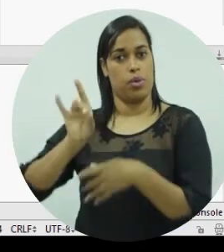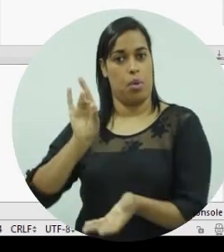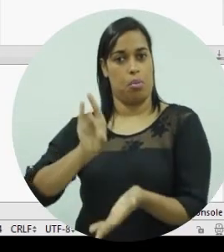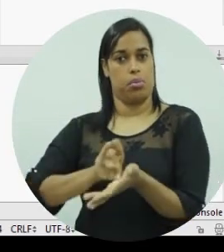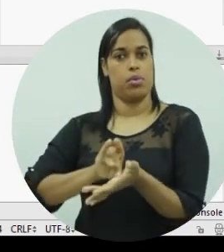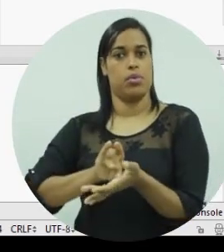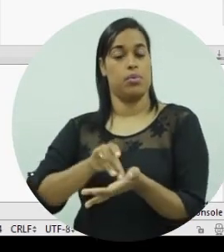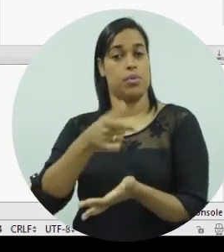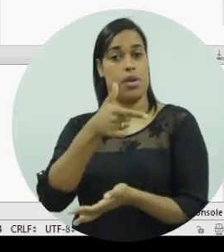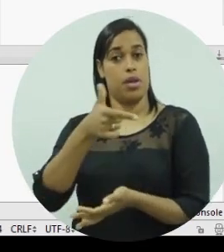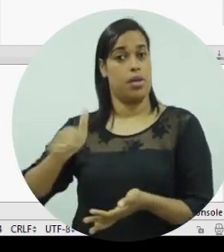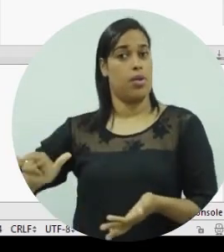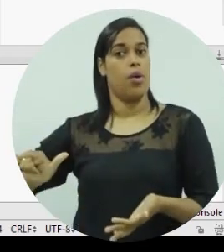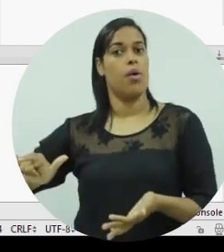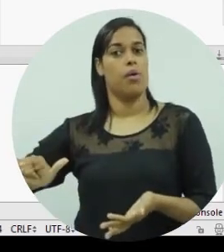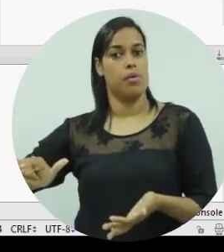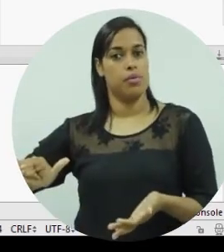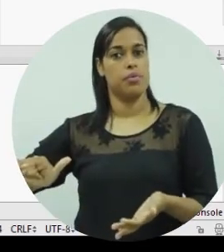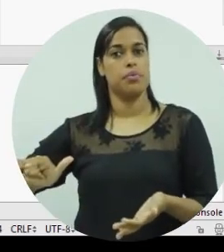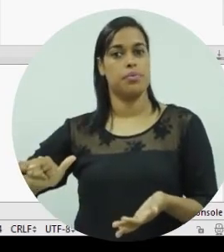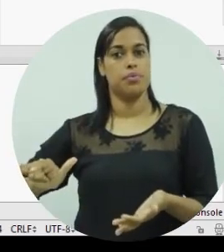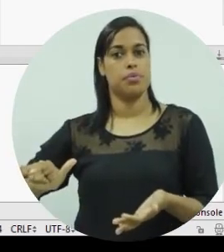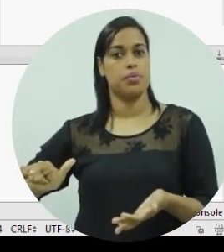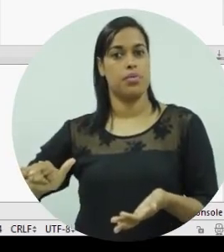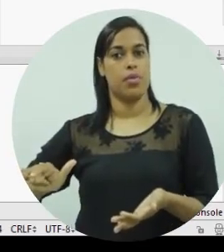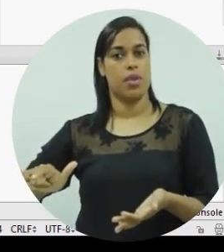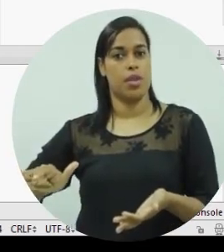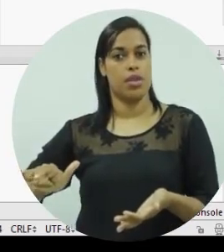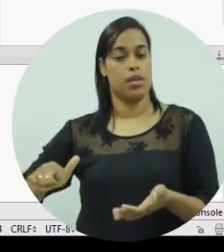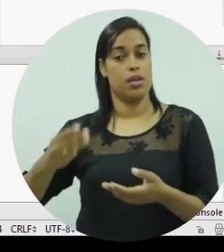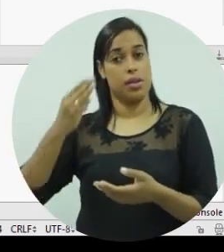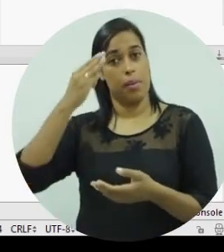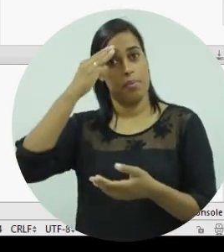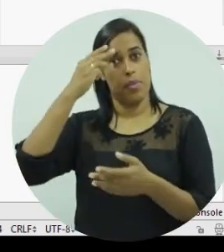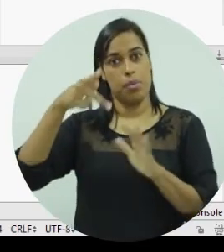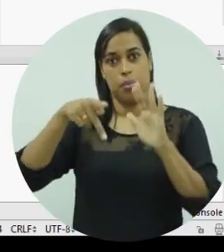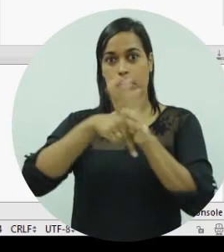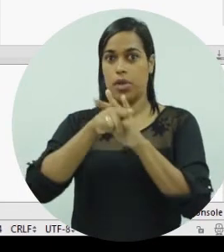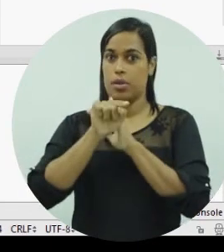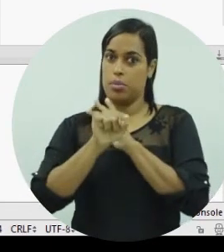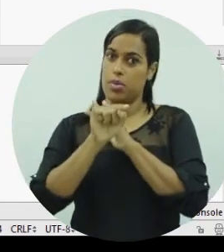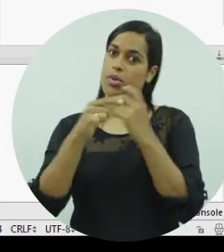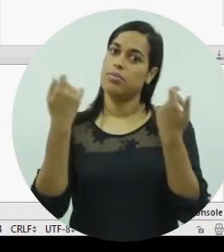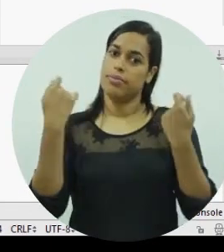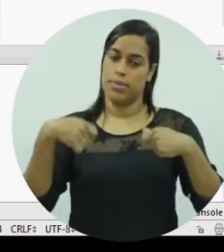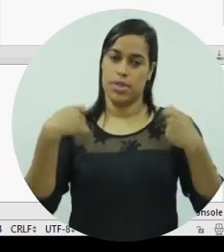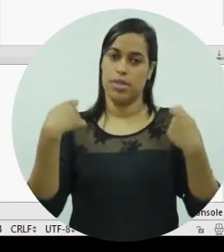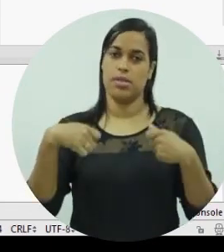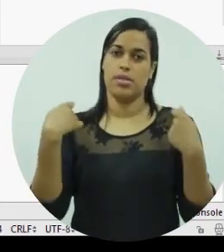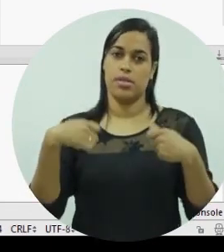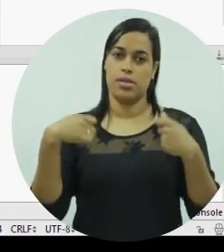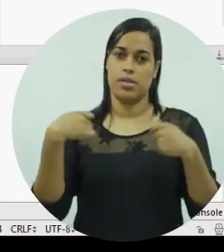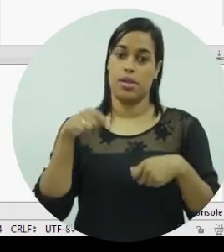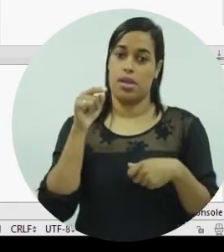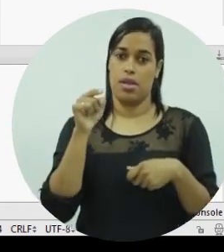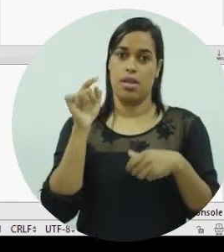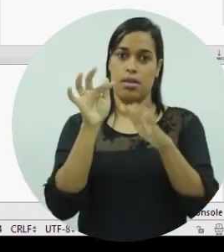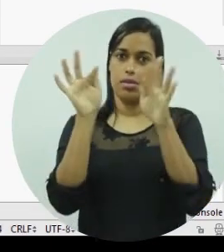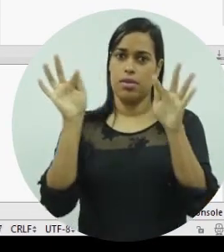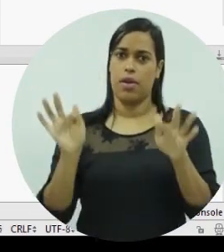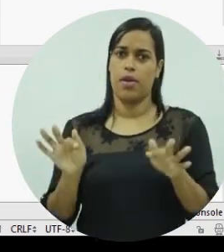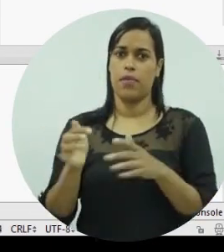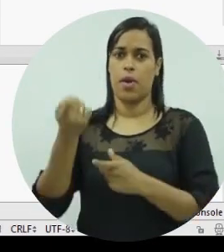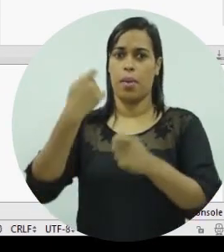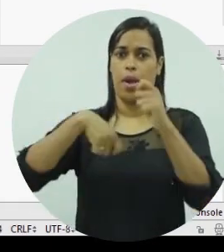outra que gasta a memória que for necessária. Essa forma econômica